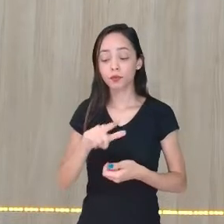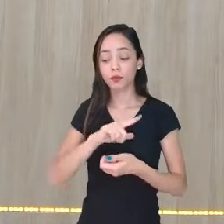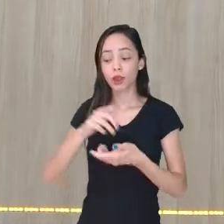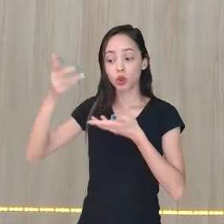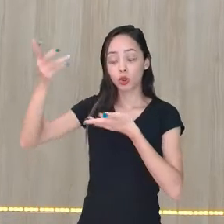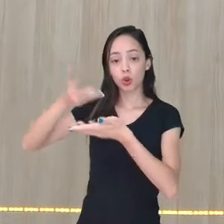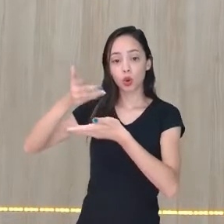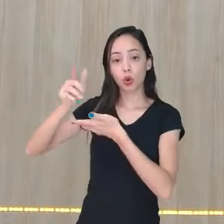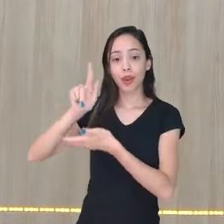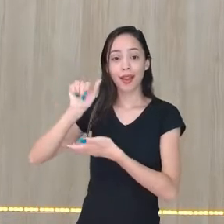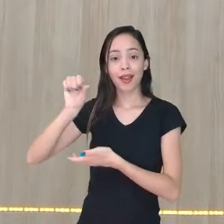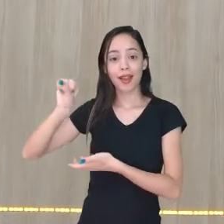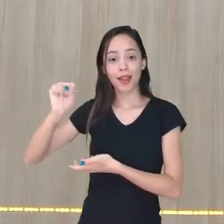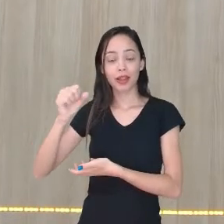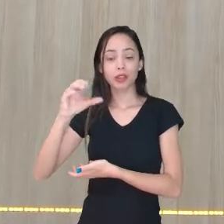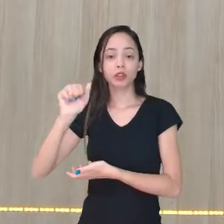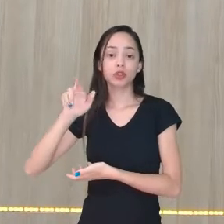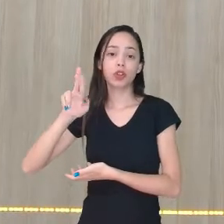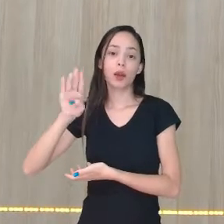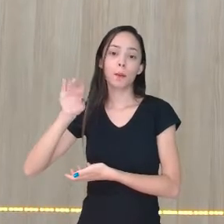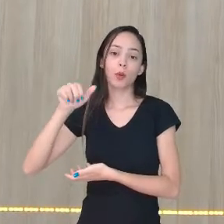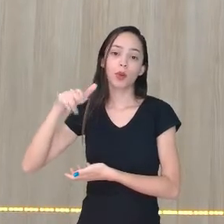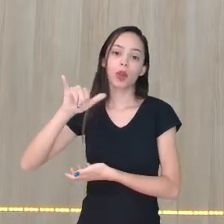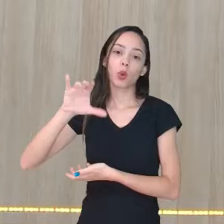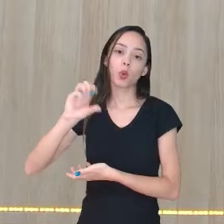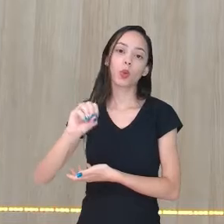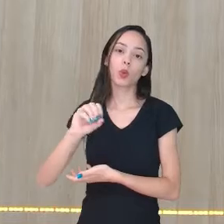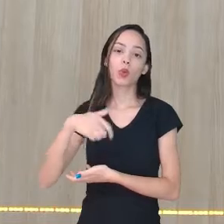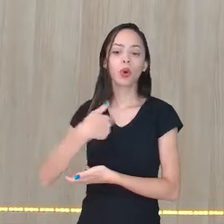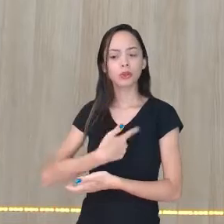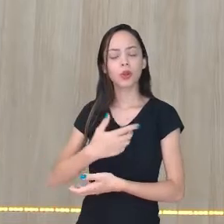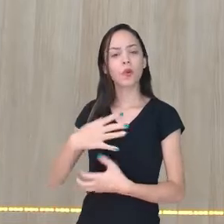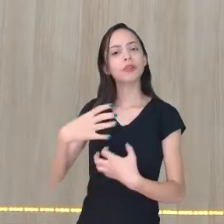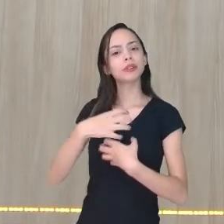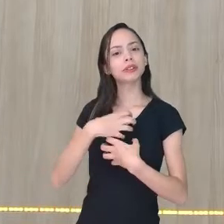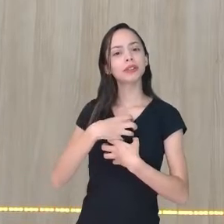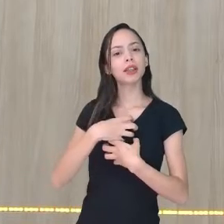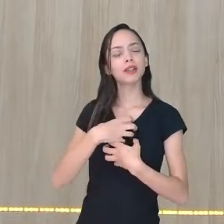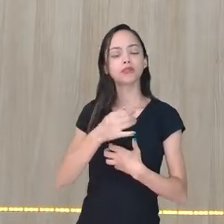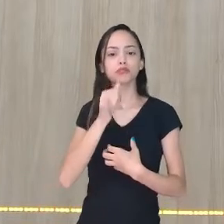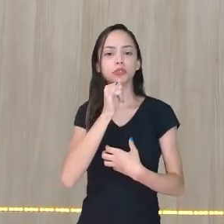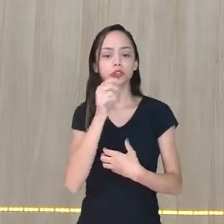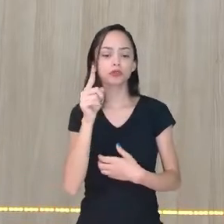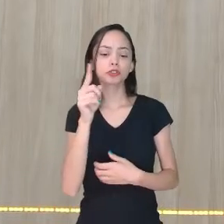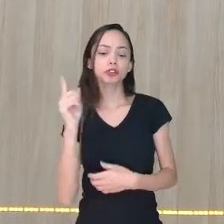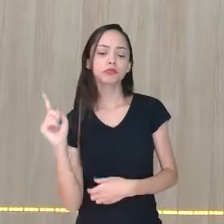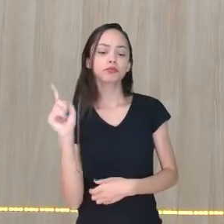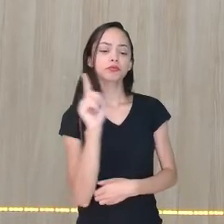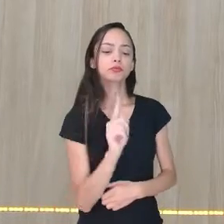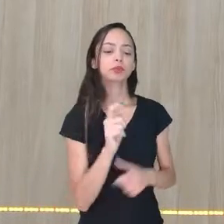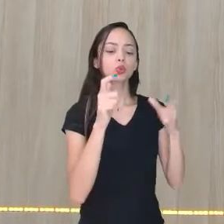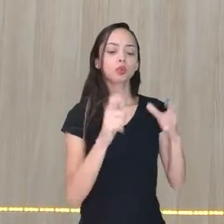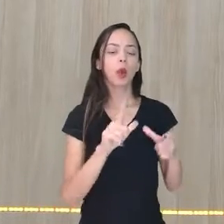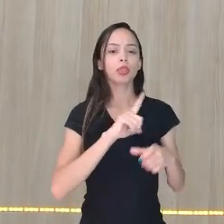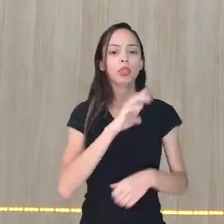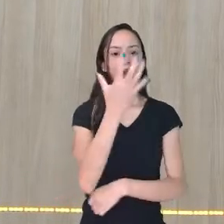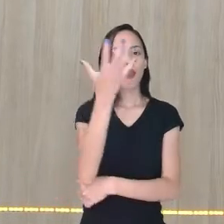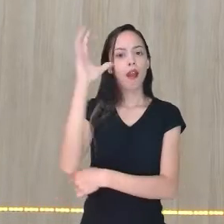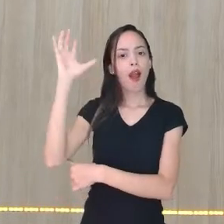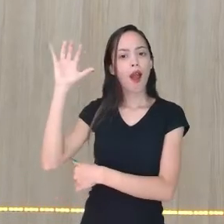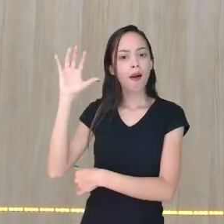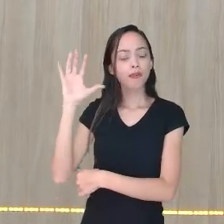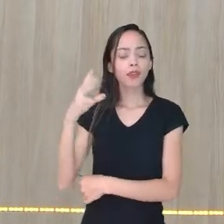gás carbônico. Então, a gente sente isso no dia a dia. Locais que têm mais árvores são locais que, consequentemente, a gente não sente tanto